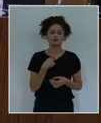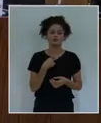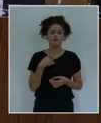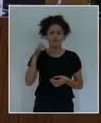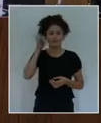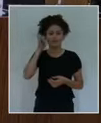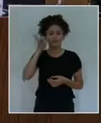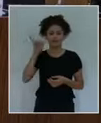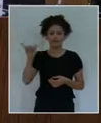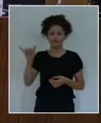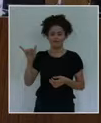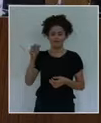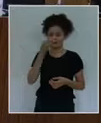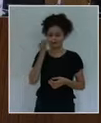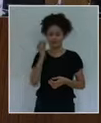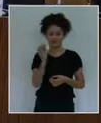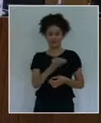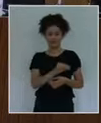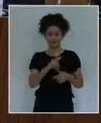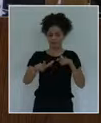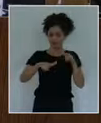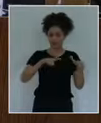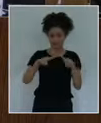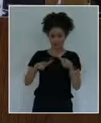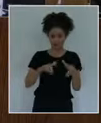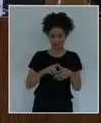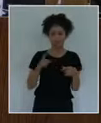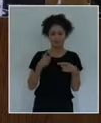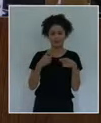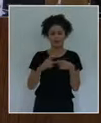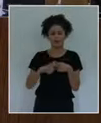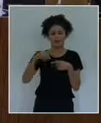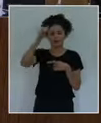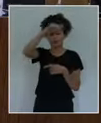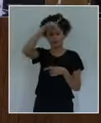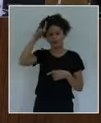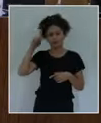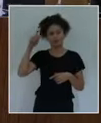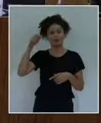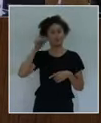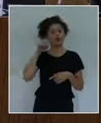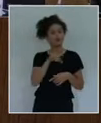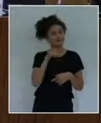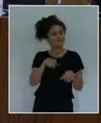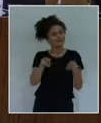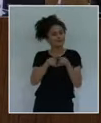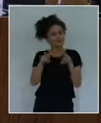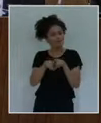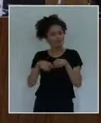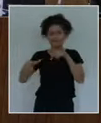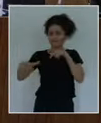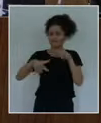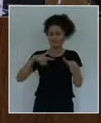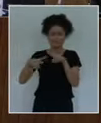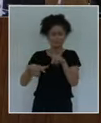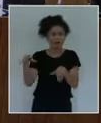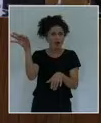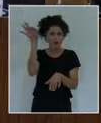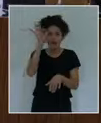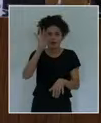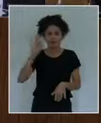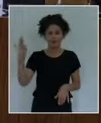trabalho, né, que o Executivo fez, você de um modo especial quanto Defesa Civil, porque a